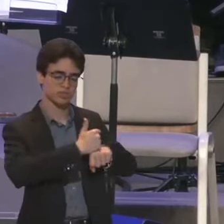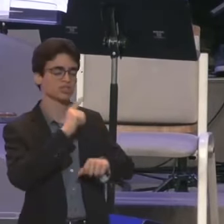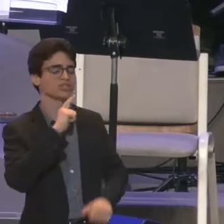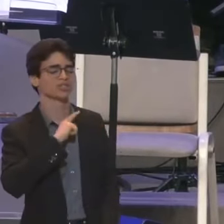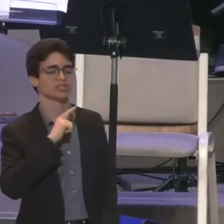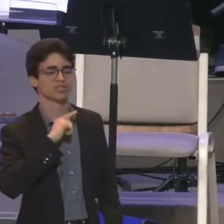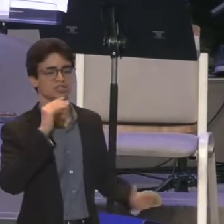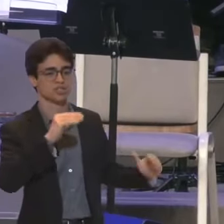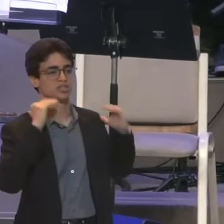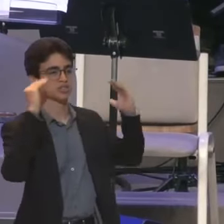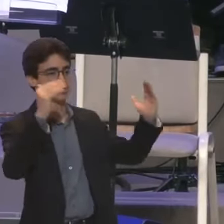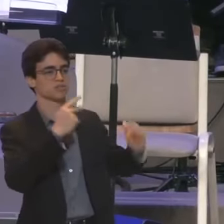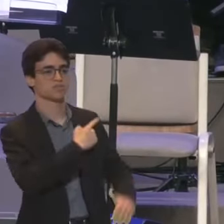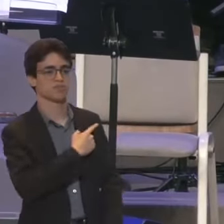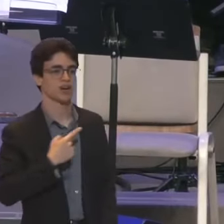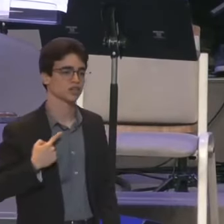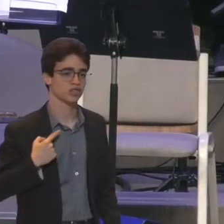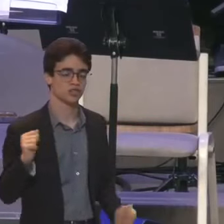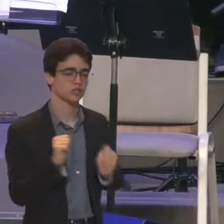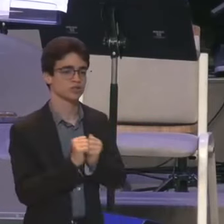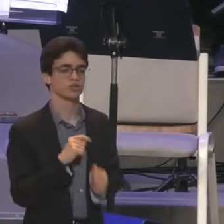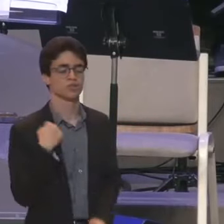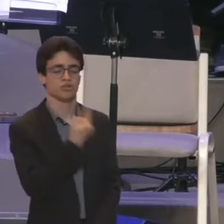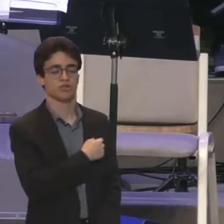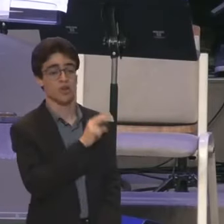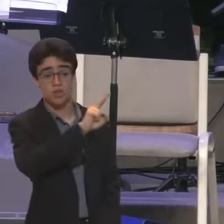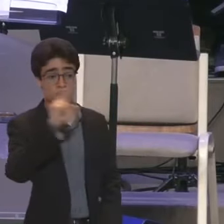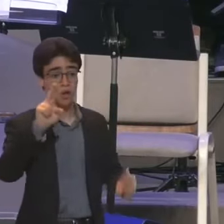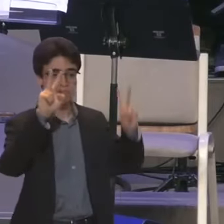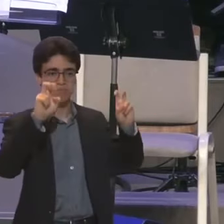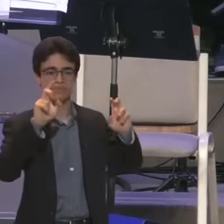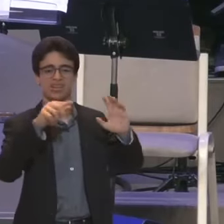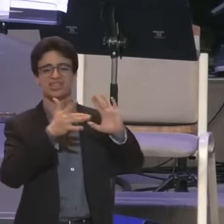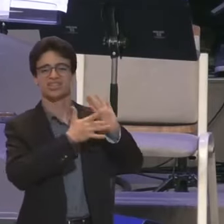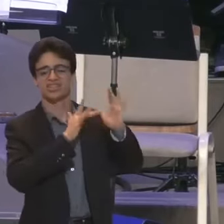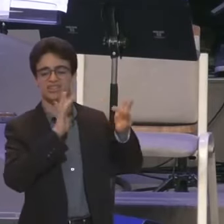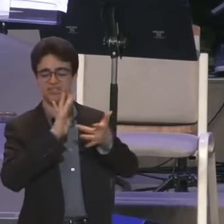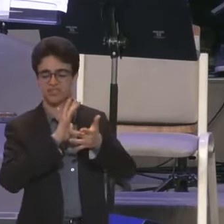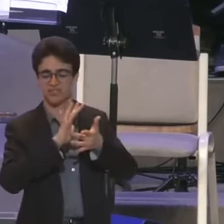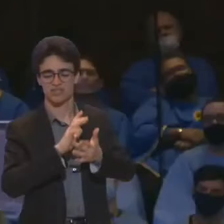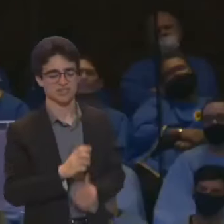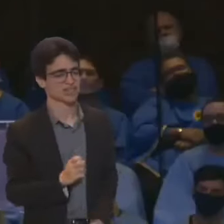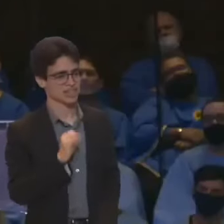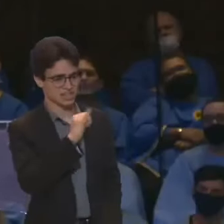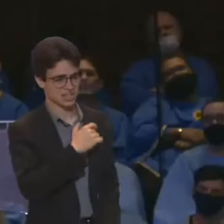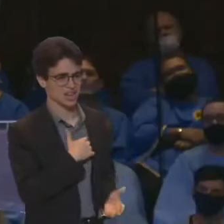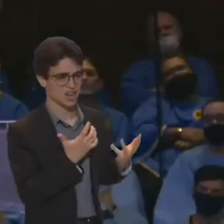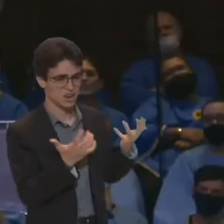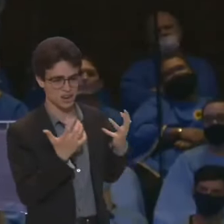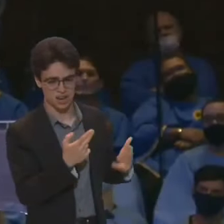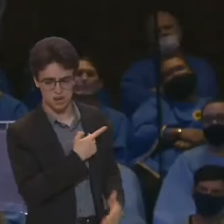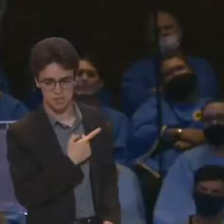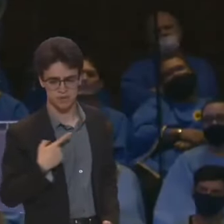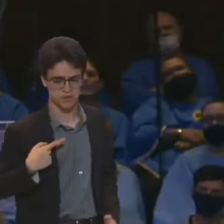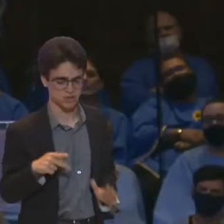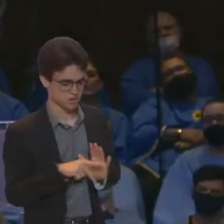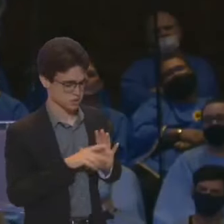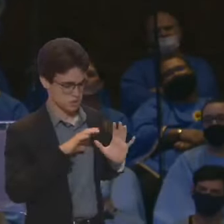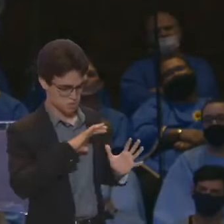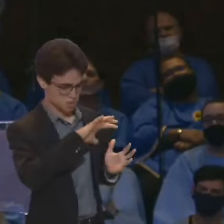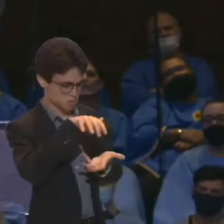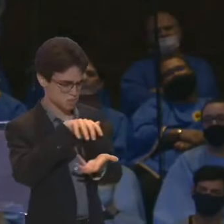existe um supremo pastor e bispo das nossas almas e o nome dele é Jesus. E se eu quiser ser pastor do mundo inteiro, eu